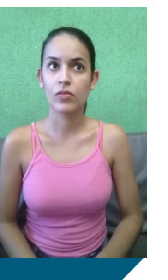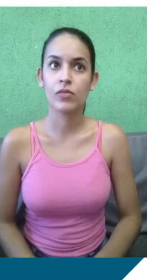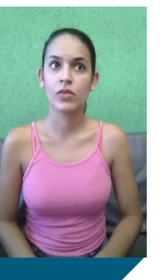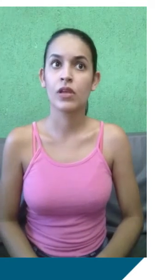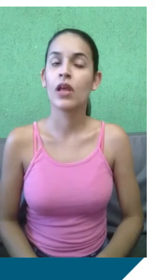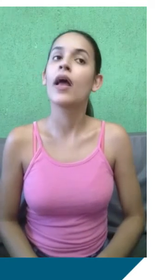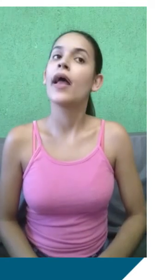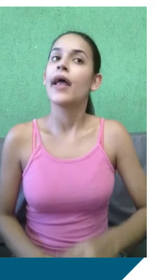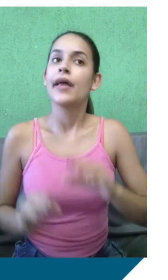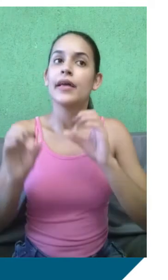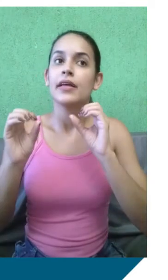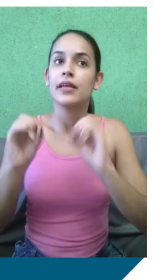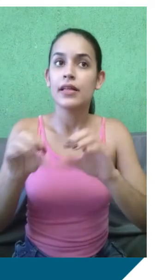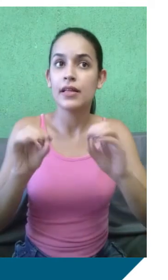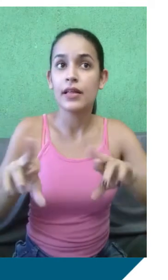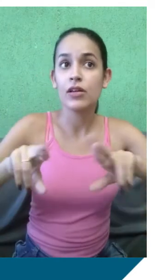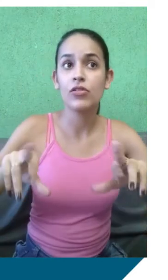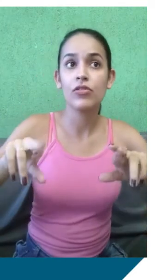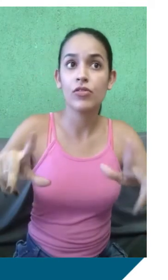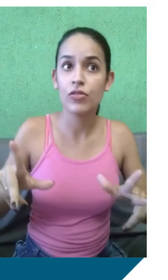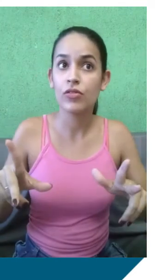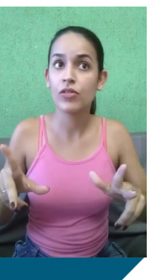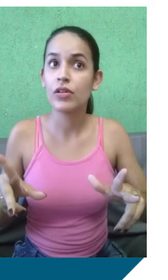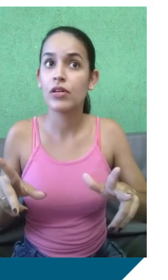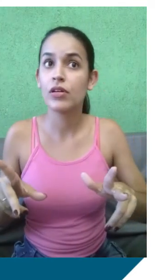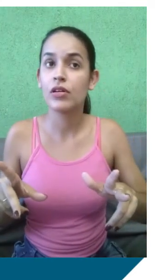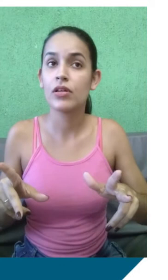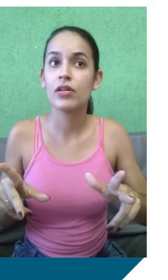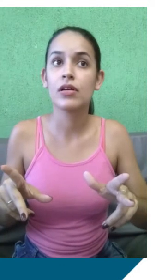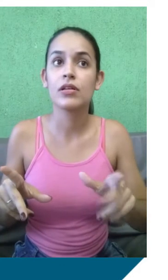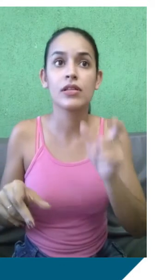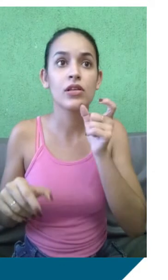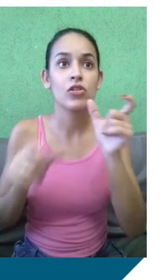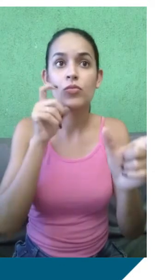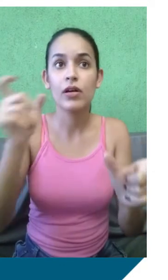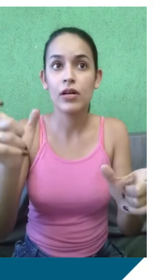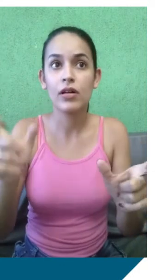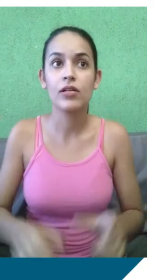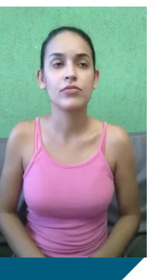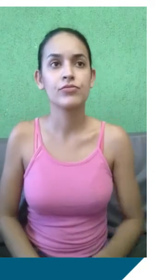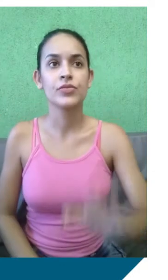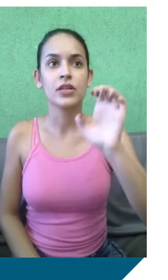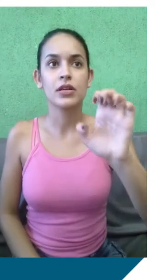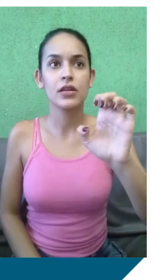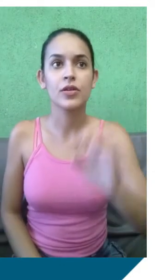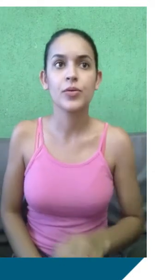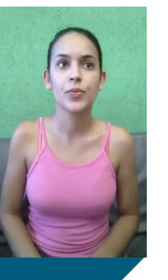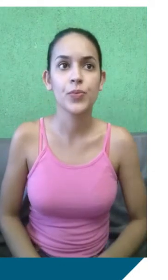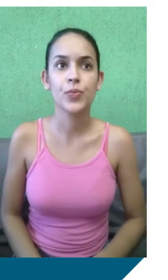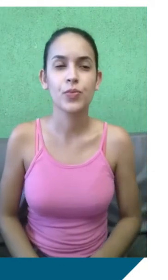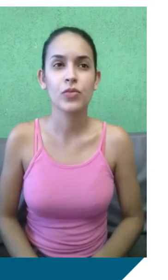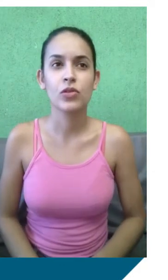divulgar atividades associadas à disseminação de ideias. Nós vemos que